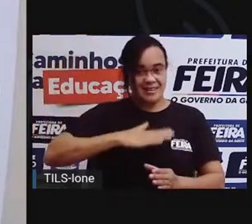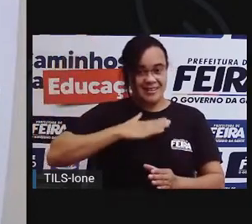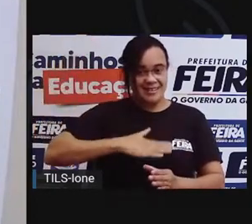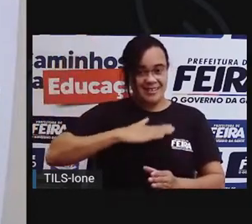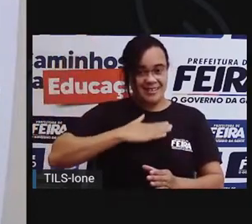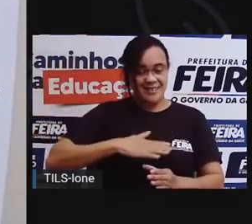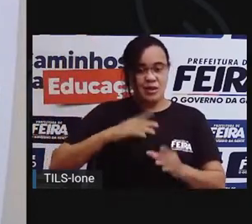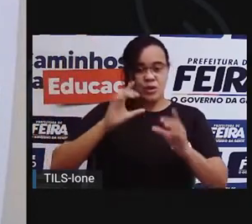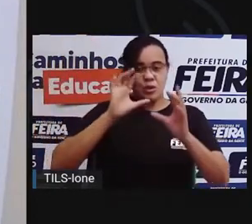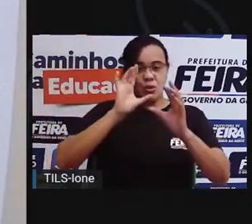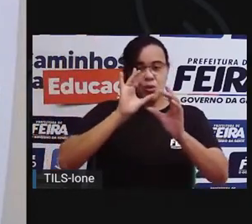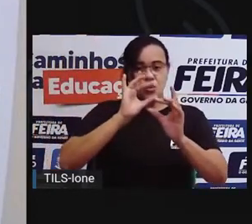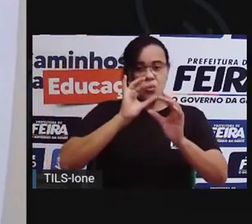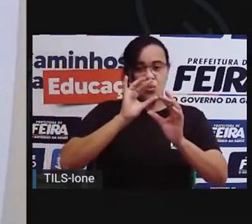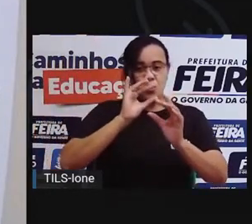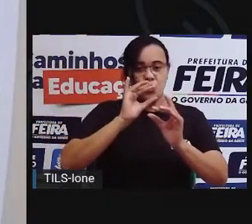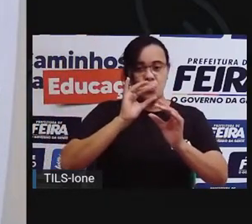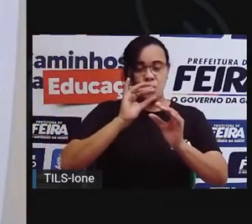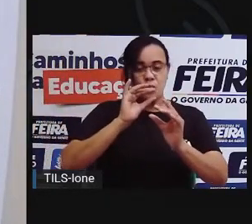Prometo.